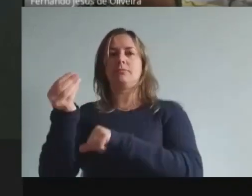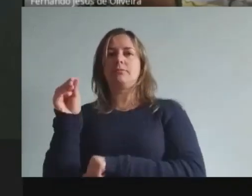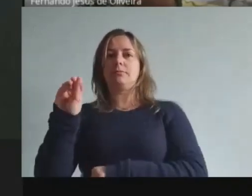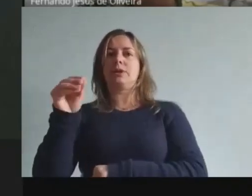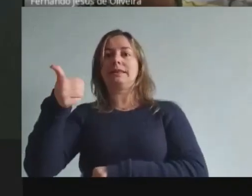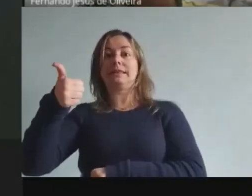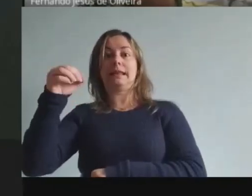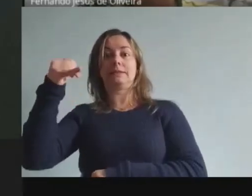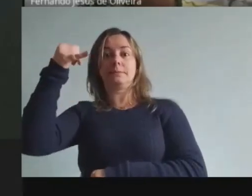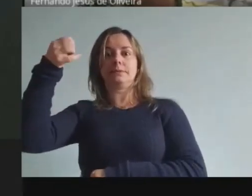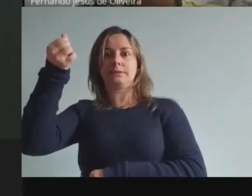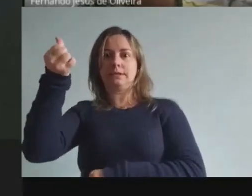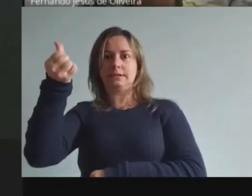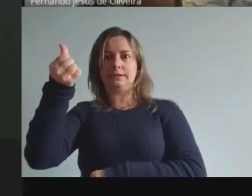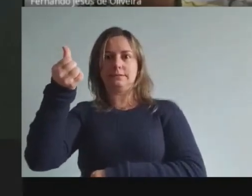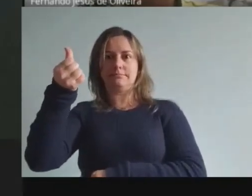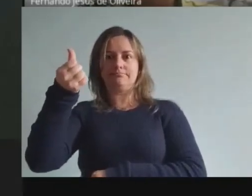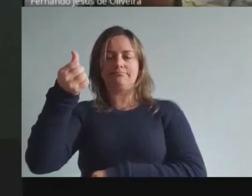seu lugar.